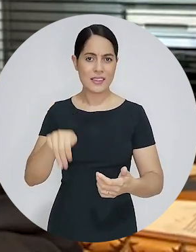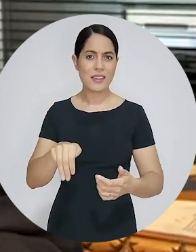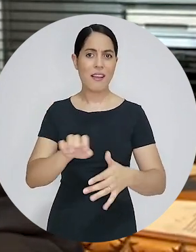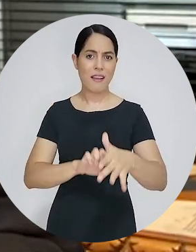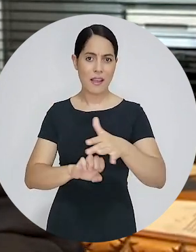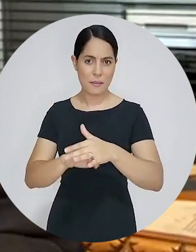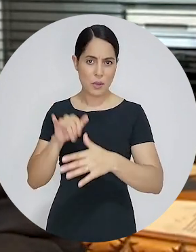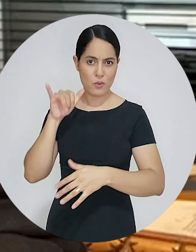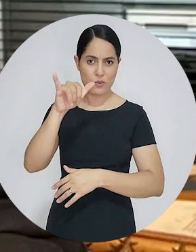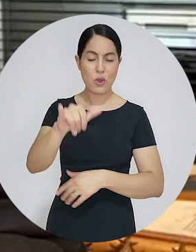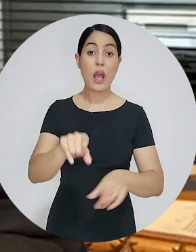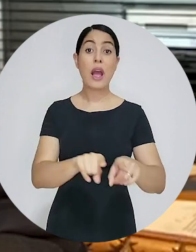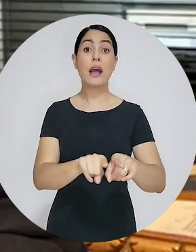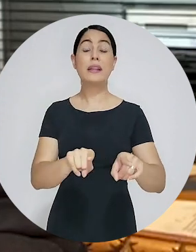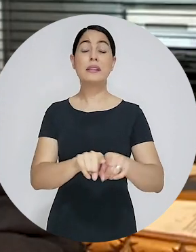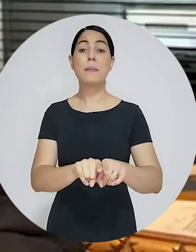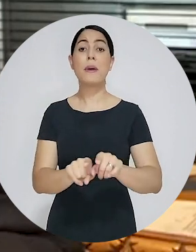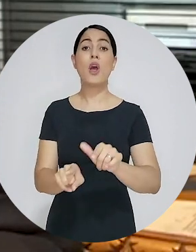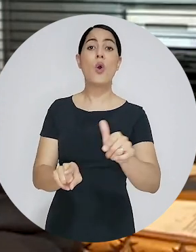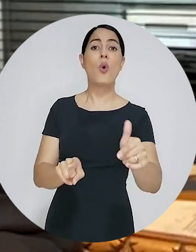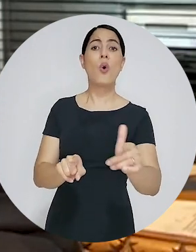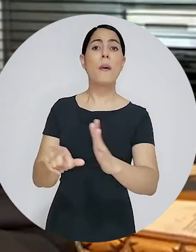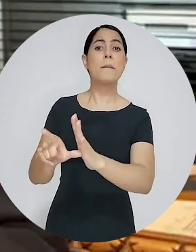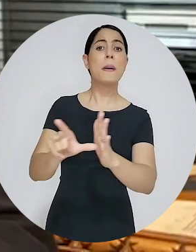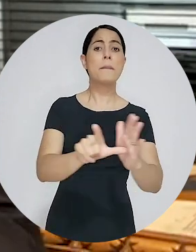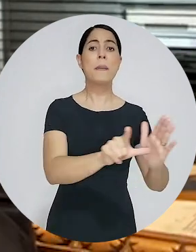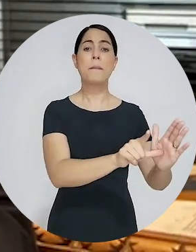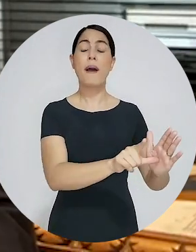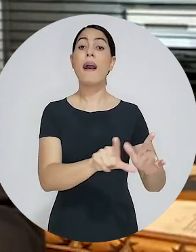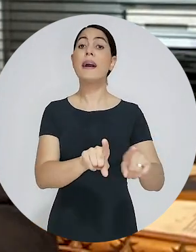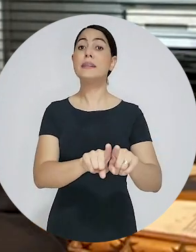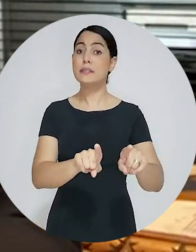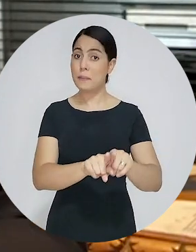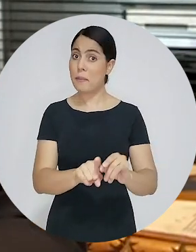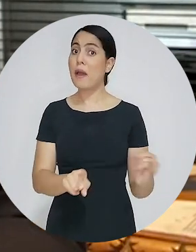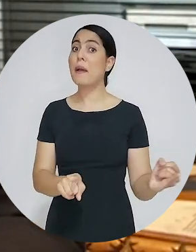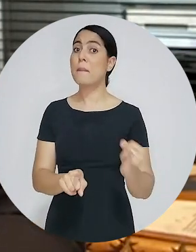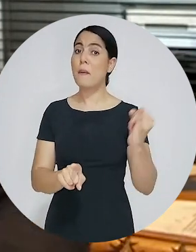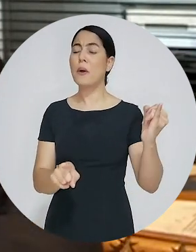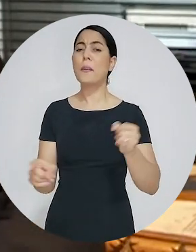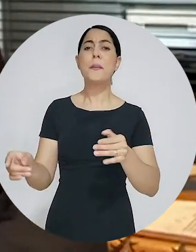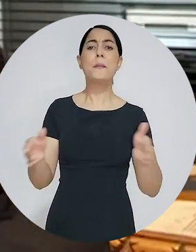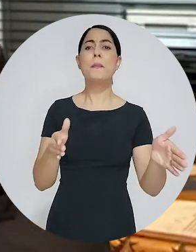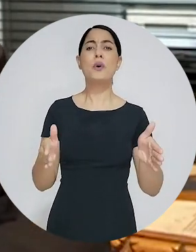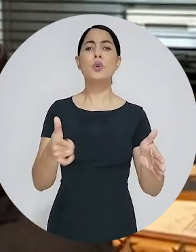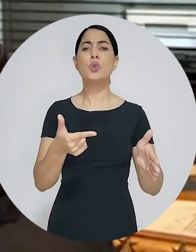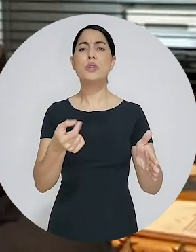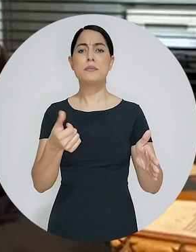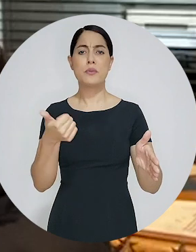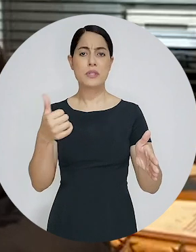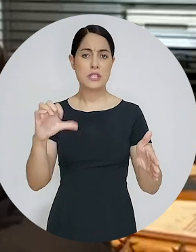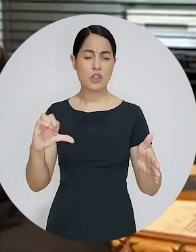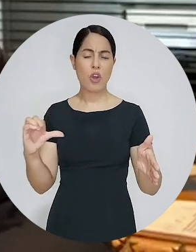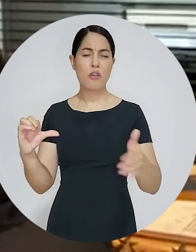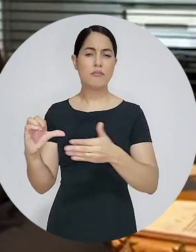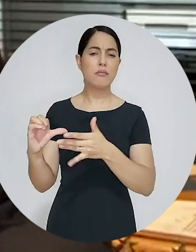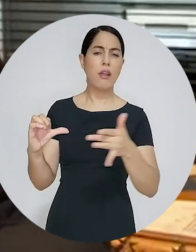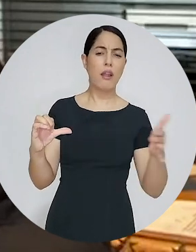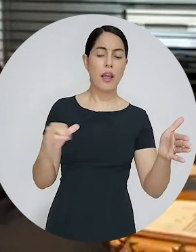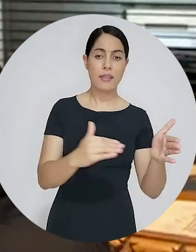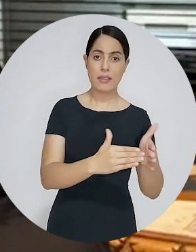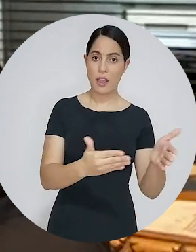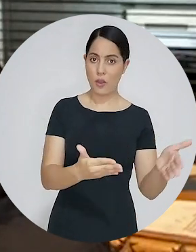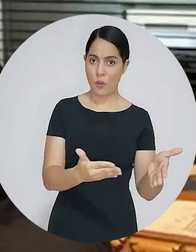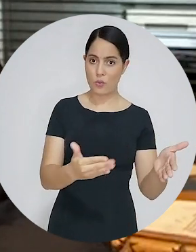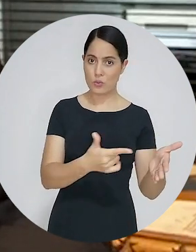lojas, restaurantes em todo o Brasil e agora ainda mais numa ampliação importante de 2019 para